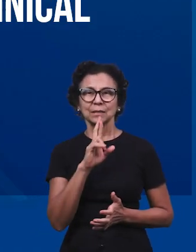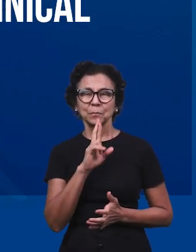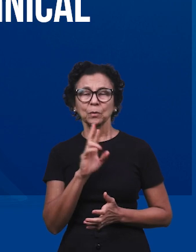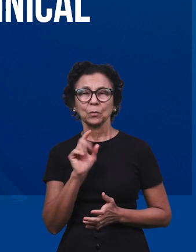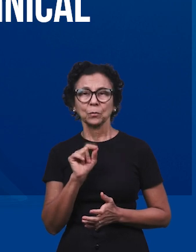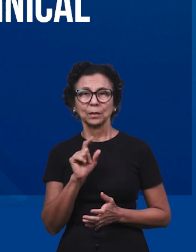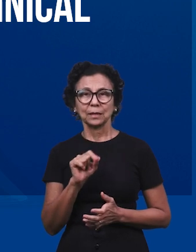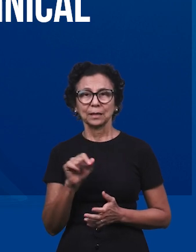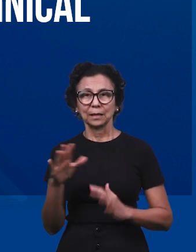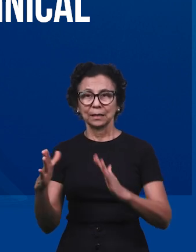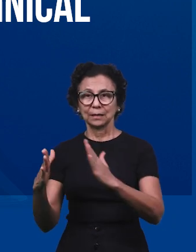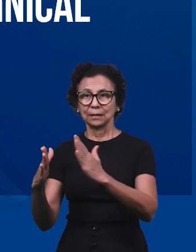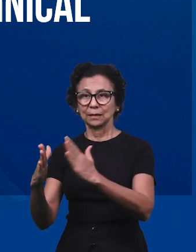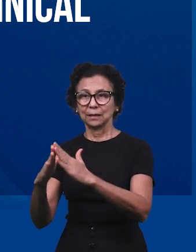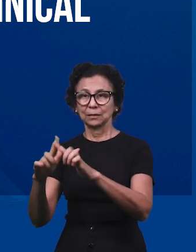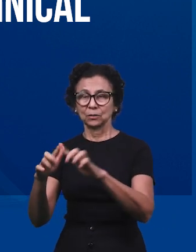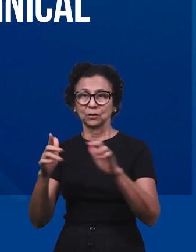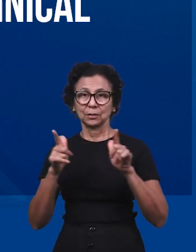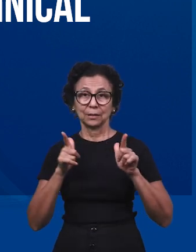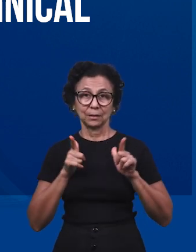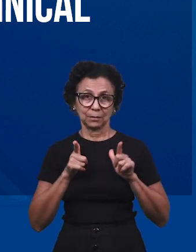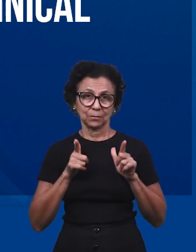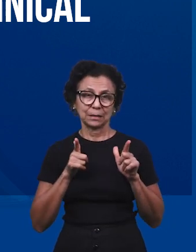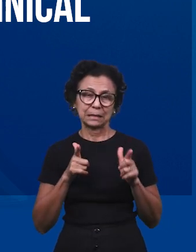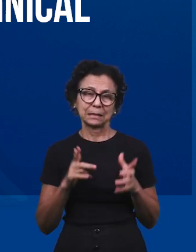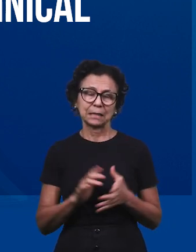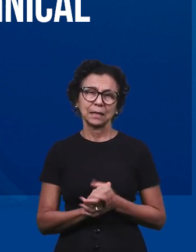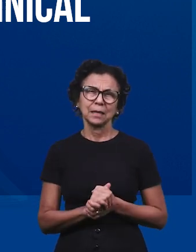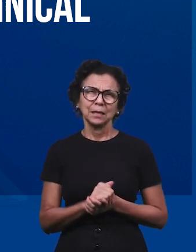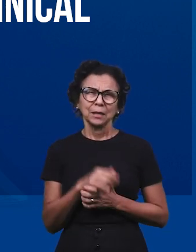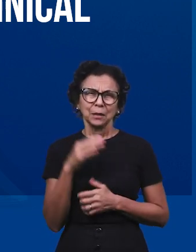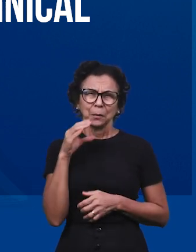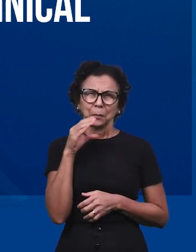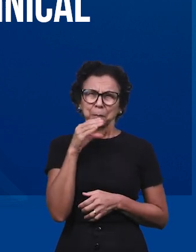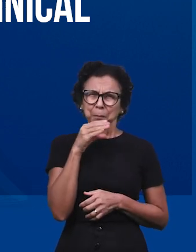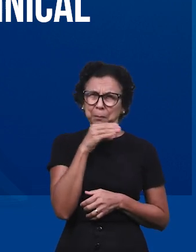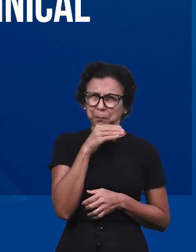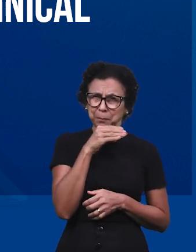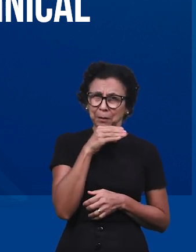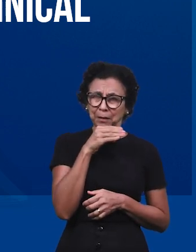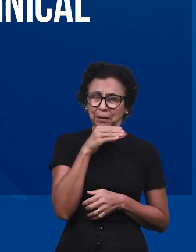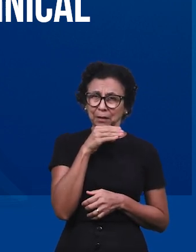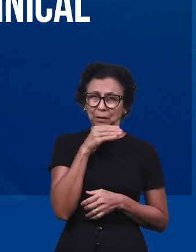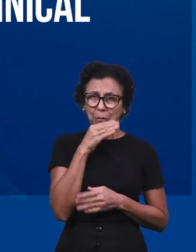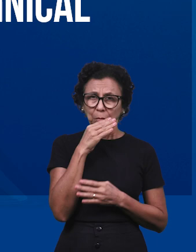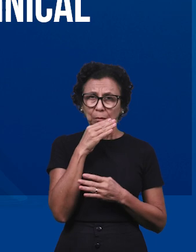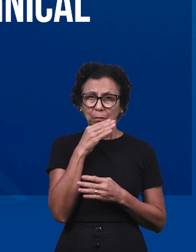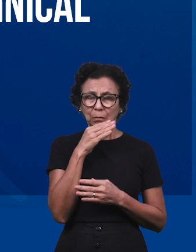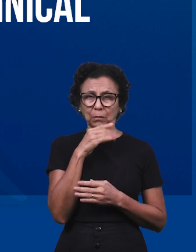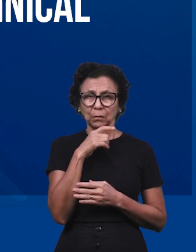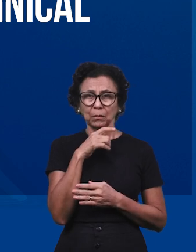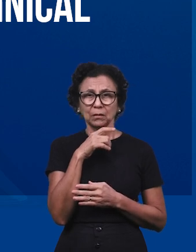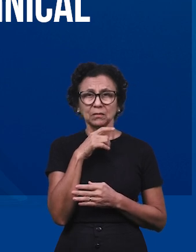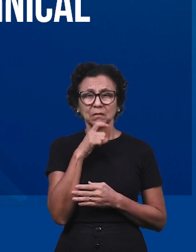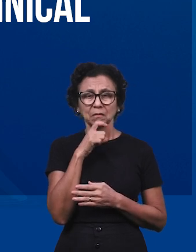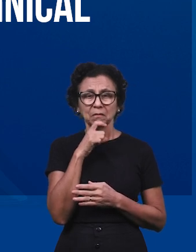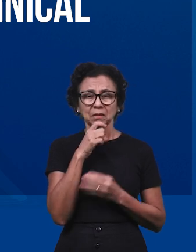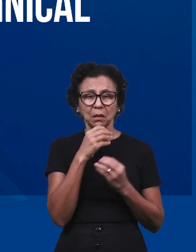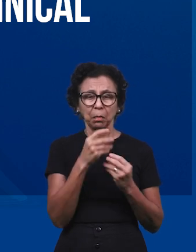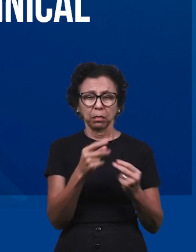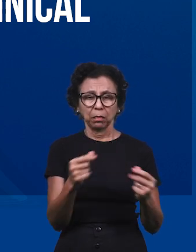na igreja de Laodiceia uma igreja que era quente, mas se esfriou, ficou